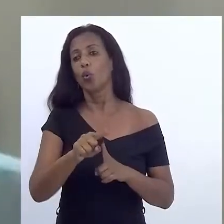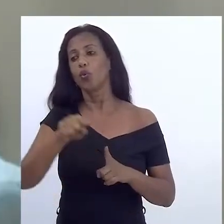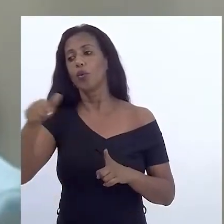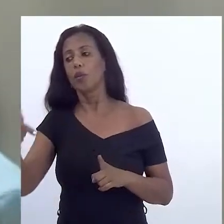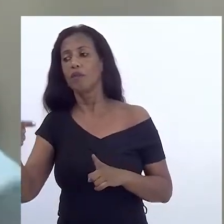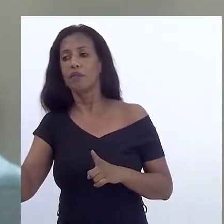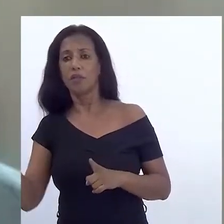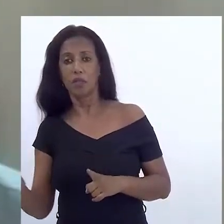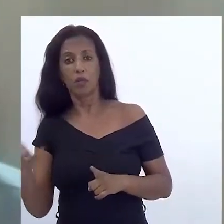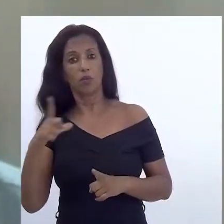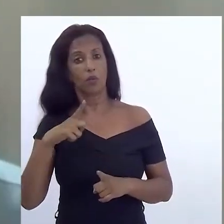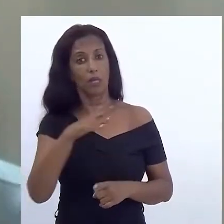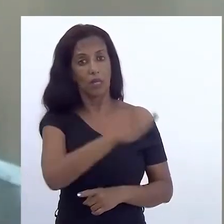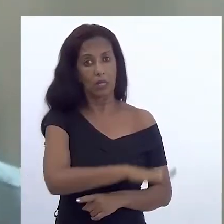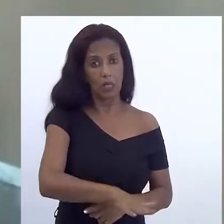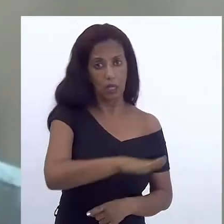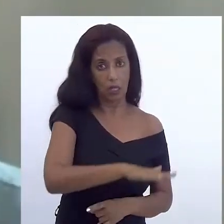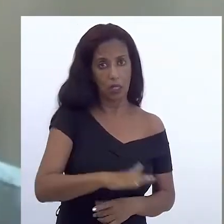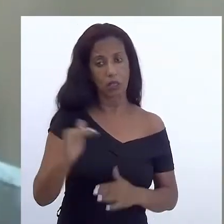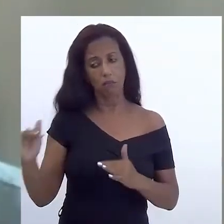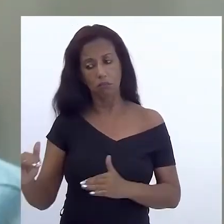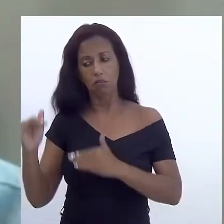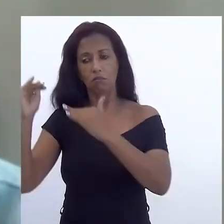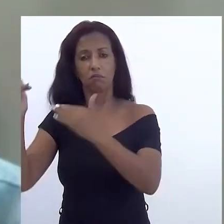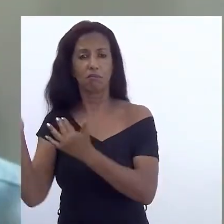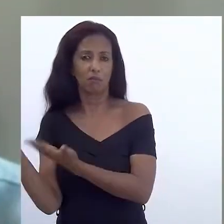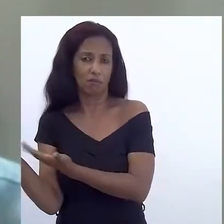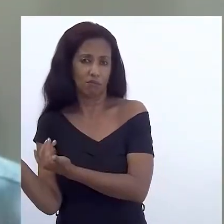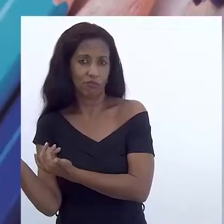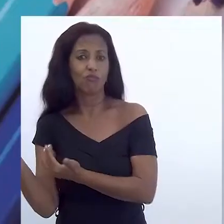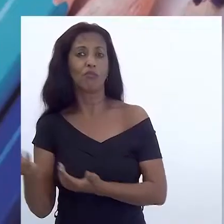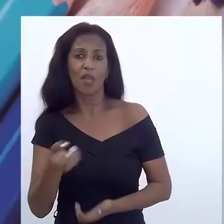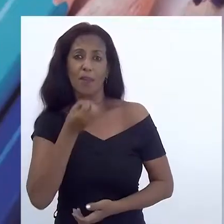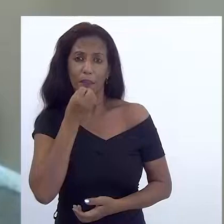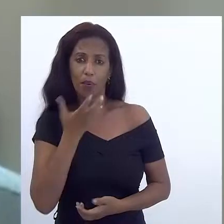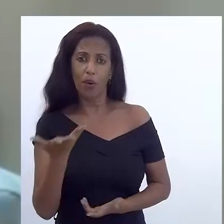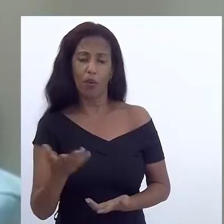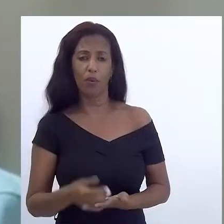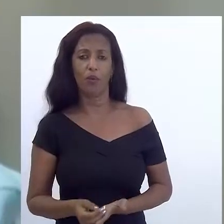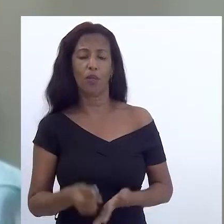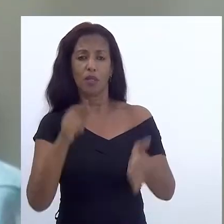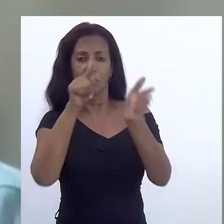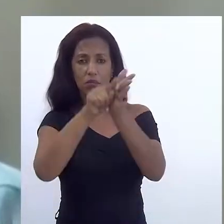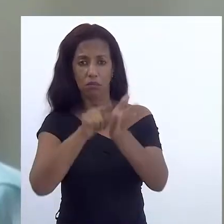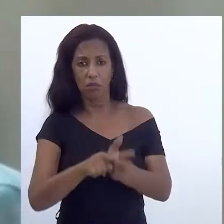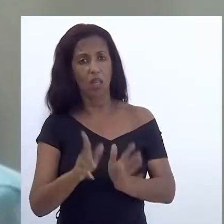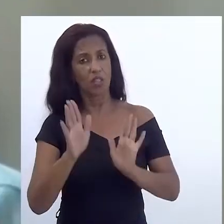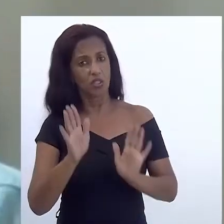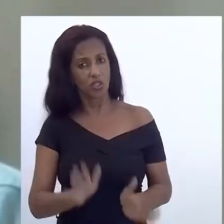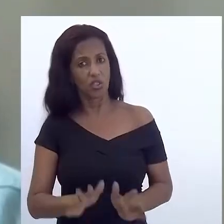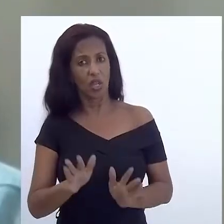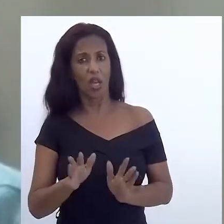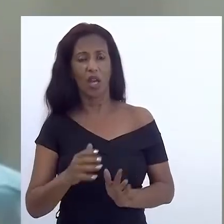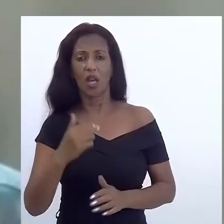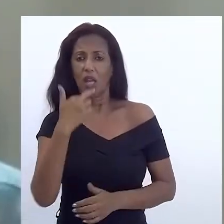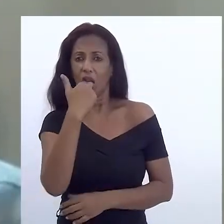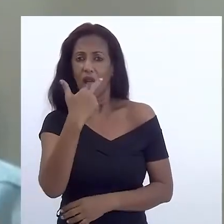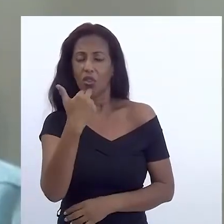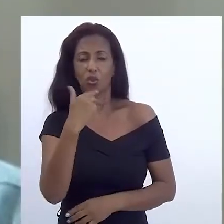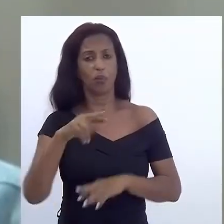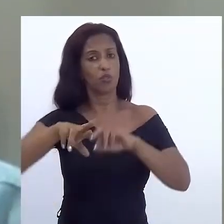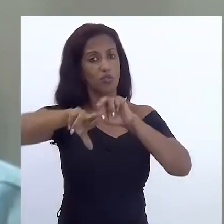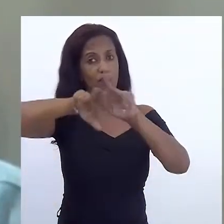trabalhar com crianças e adolescentes. É um espectro bom. E um questionário já validado em vários idiomas em mais de